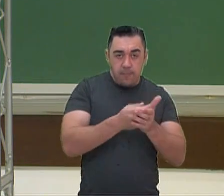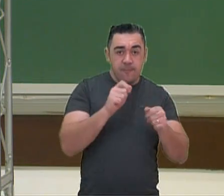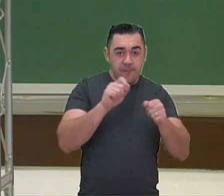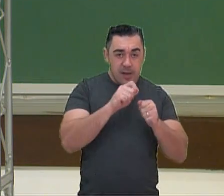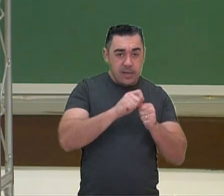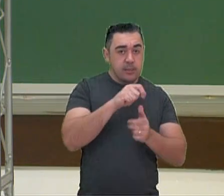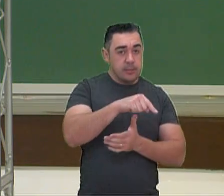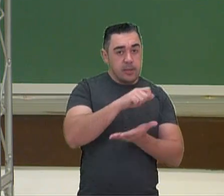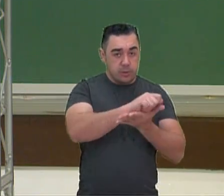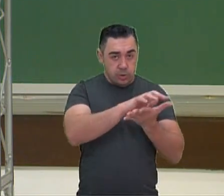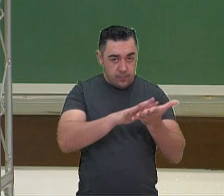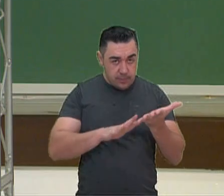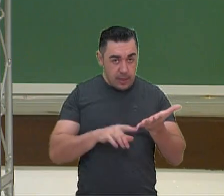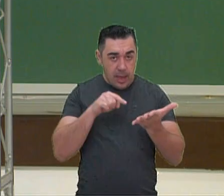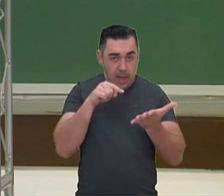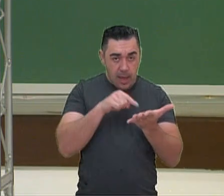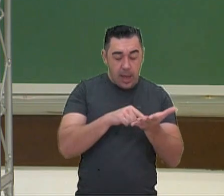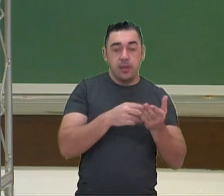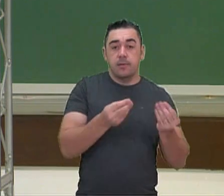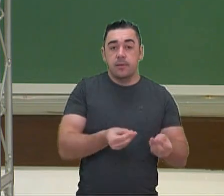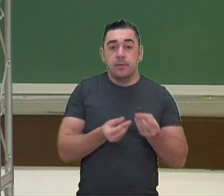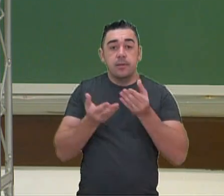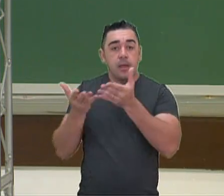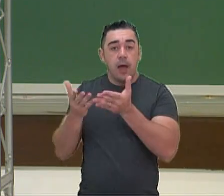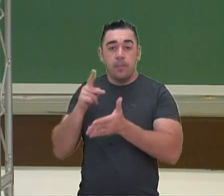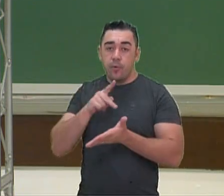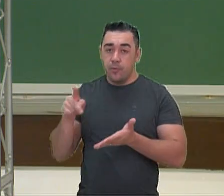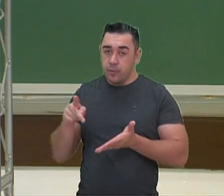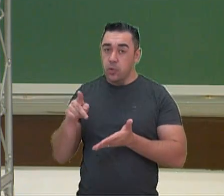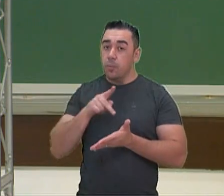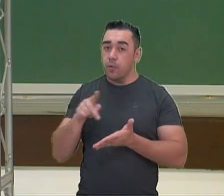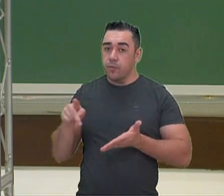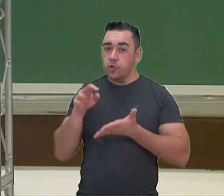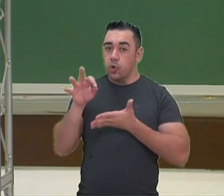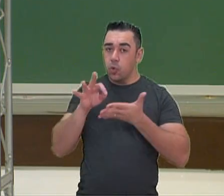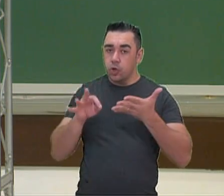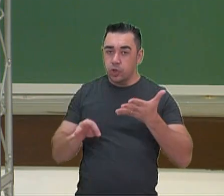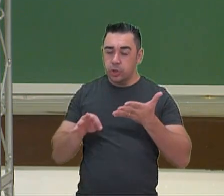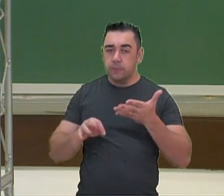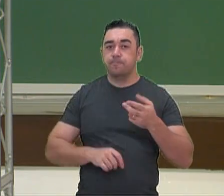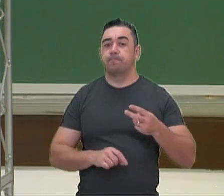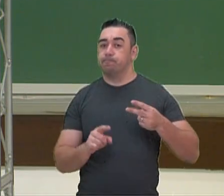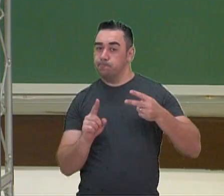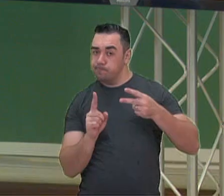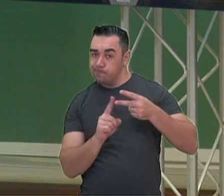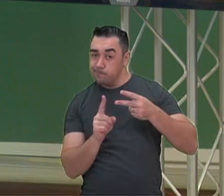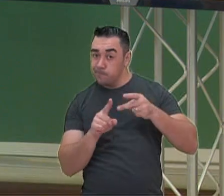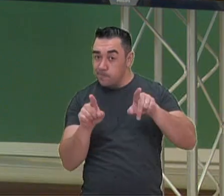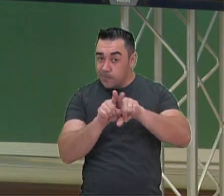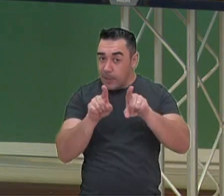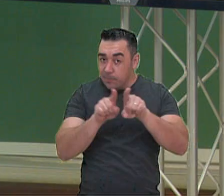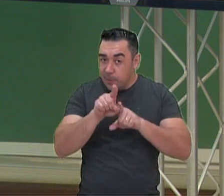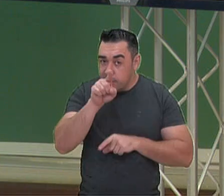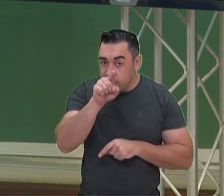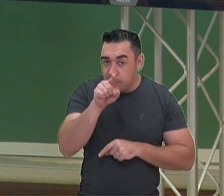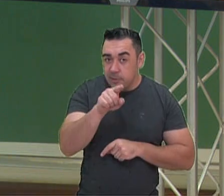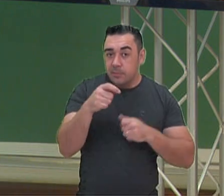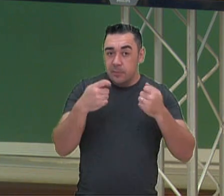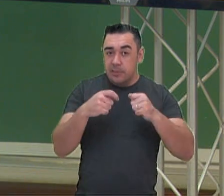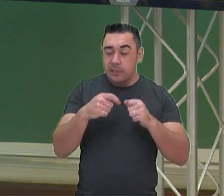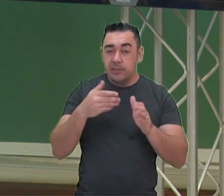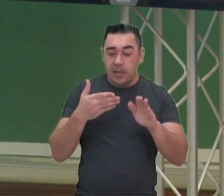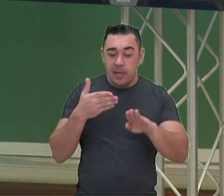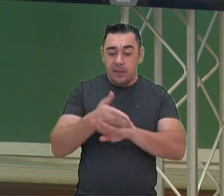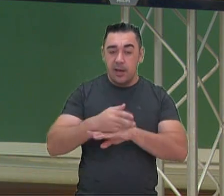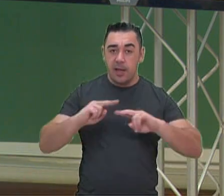postar, enviar para o seu professor e ele vai corrigir. Lembrando você também que você deve ir no link